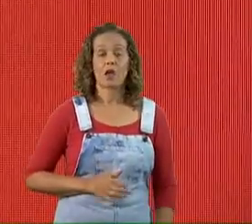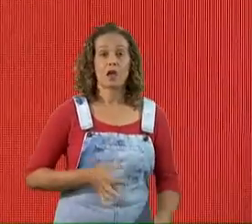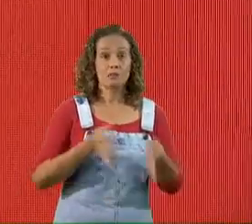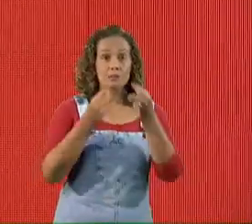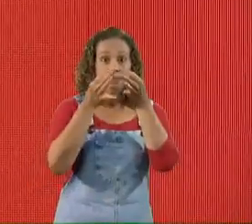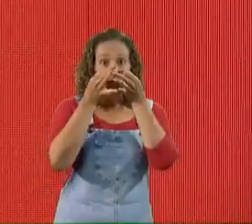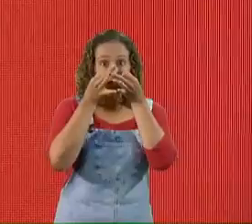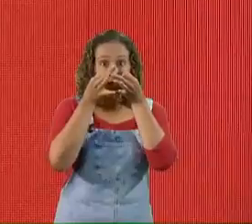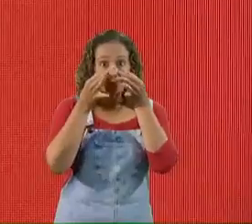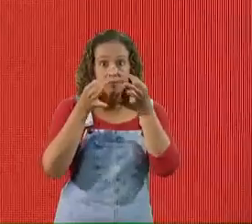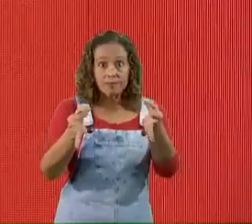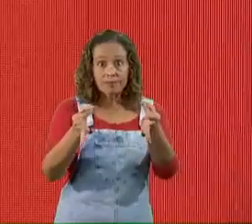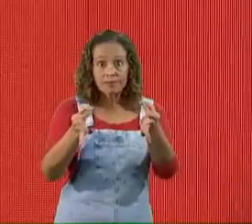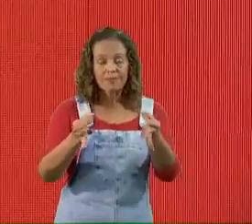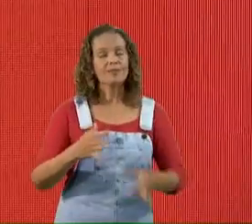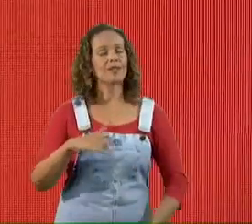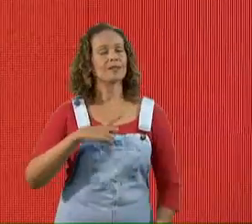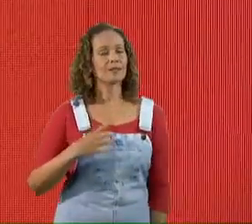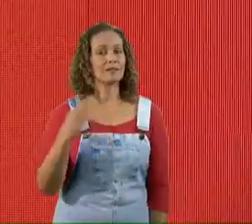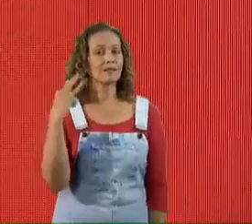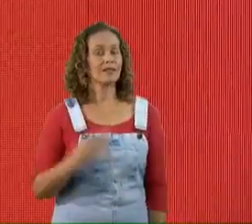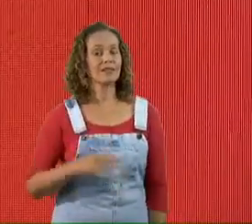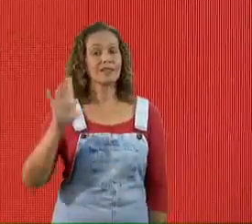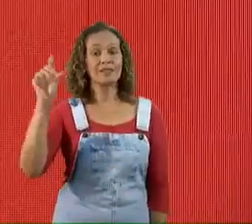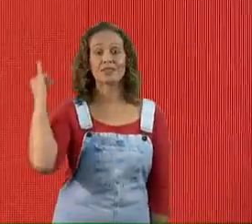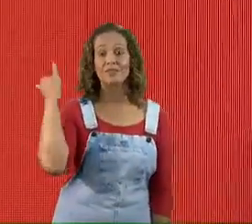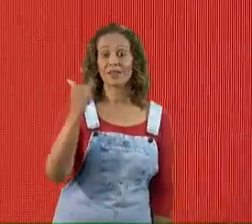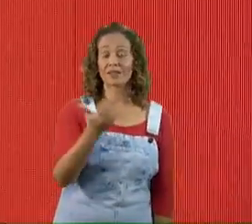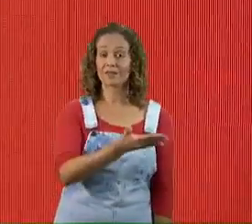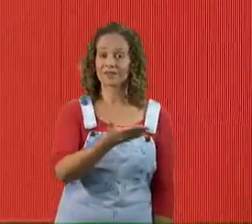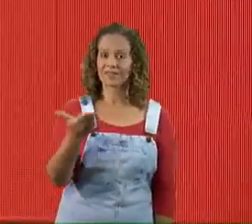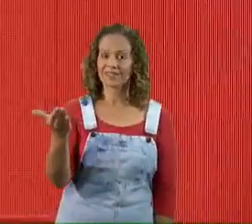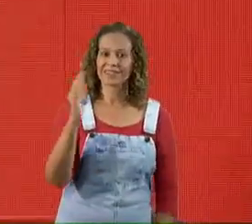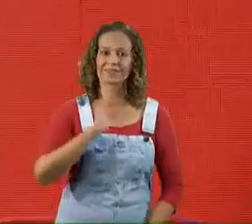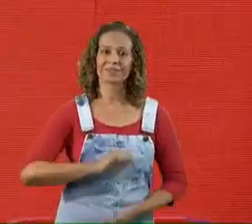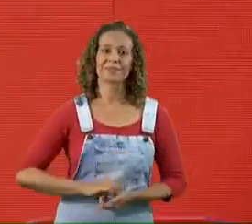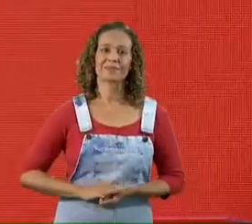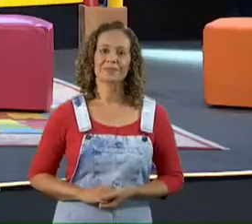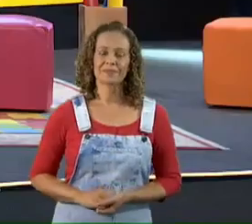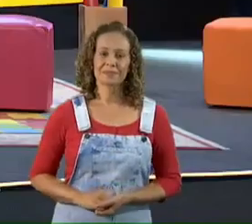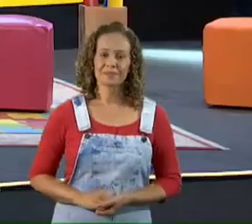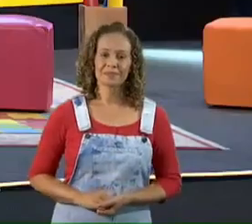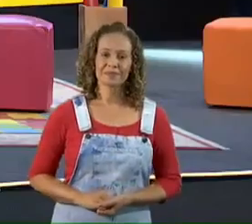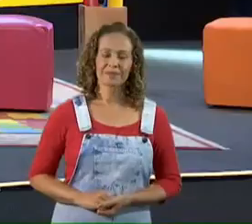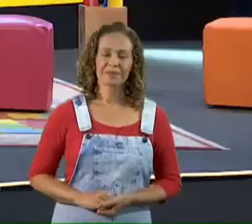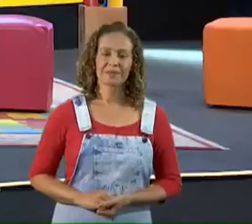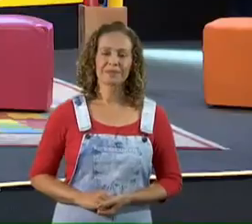bem atentos, porque eu tenho certeza que Deus vai falar ao seu coração.